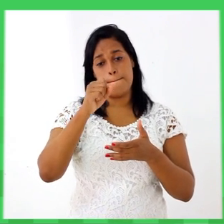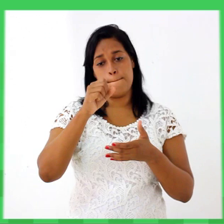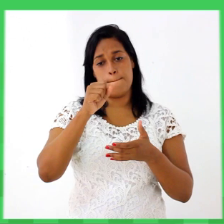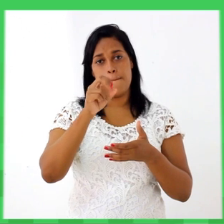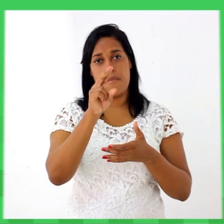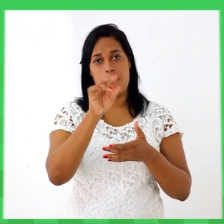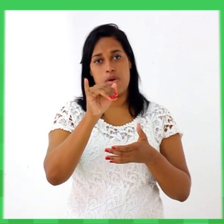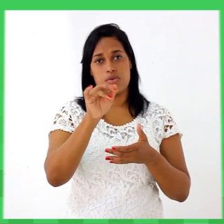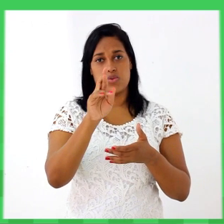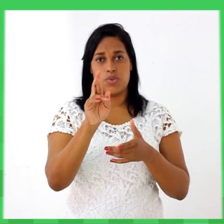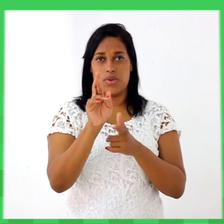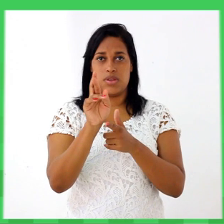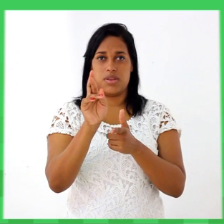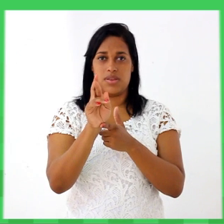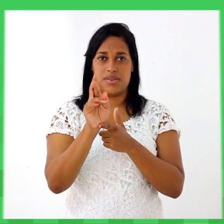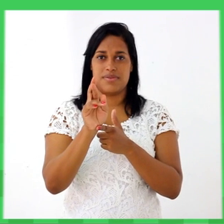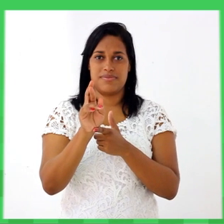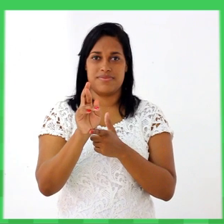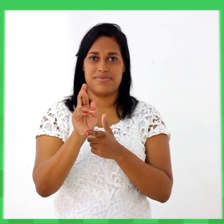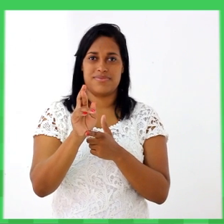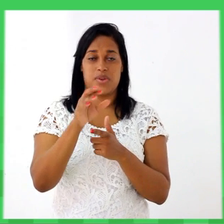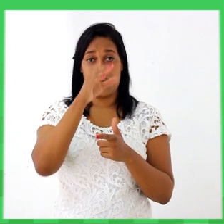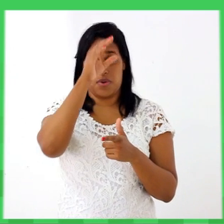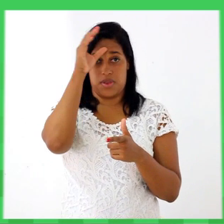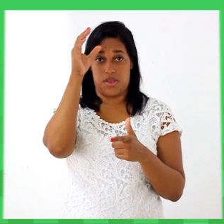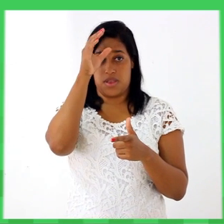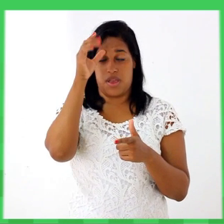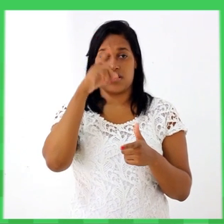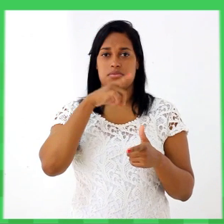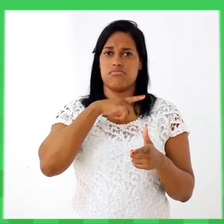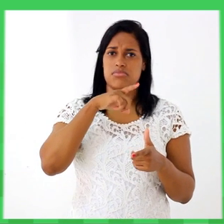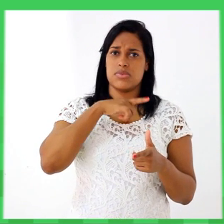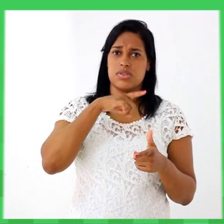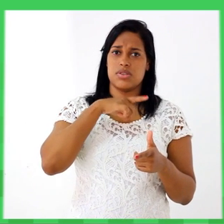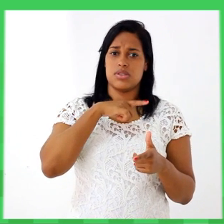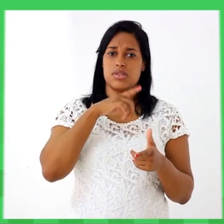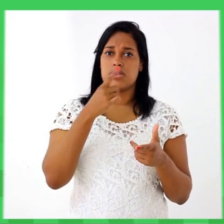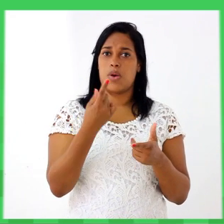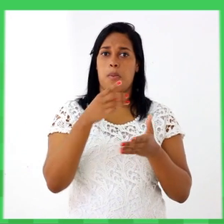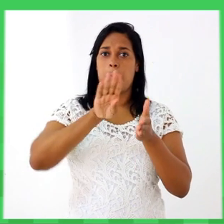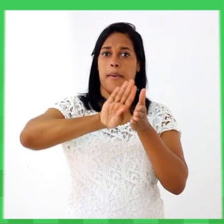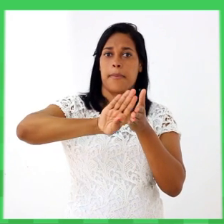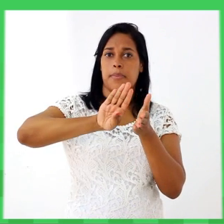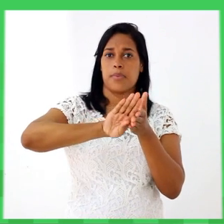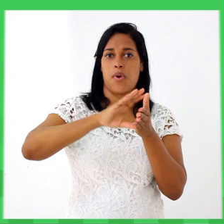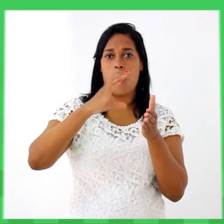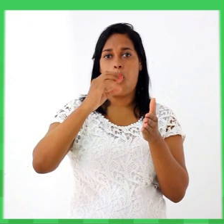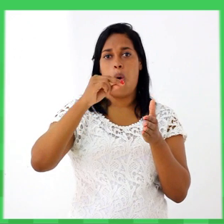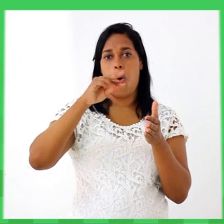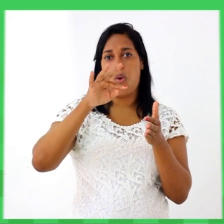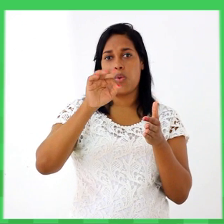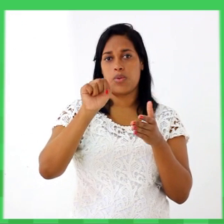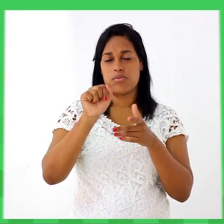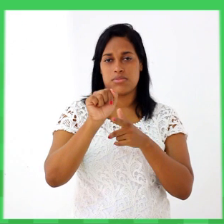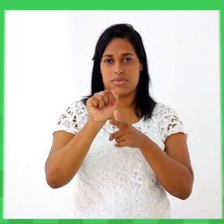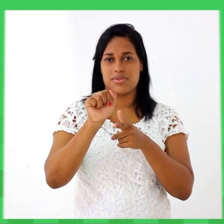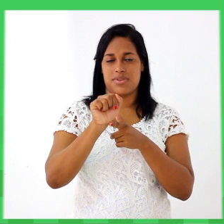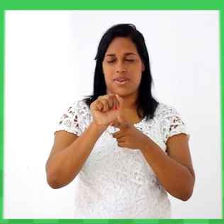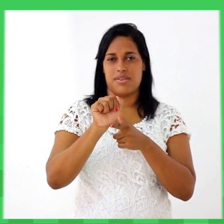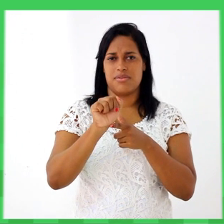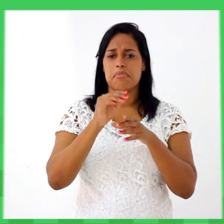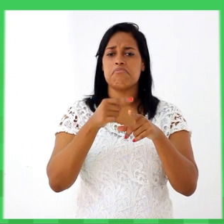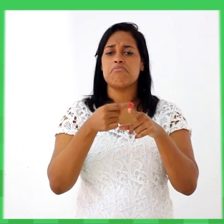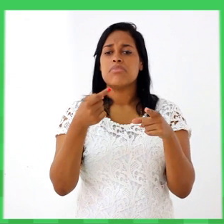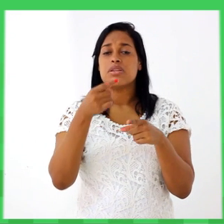exemplo. Cliente e conta. Um cliente possui uma conta. Mas voltando ao